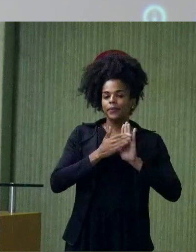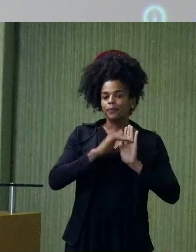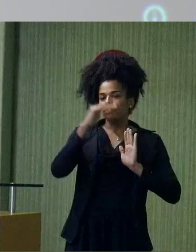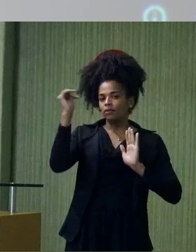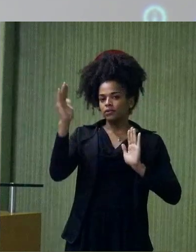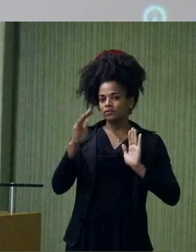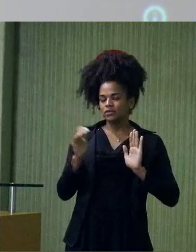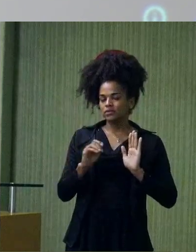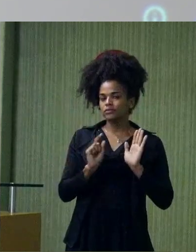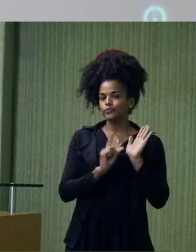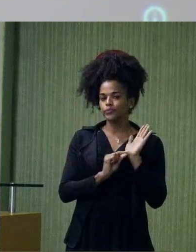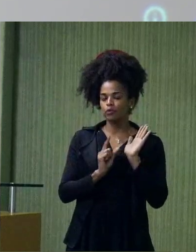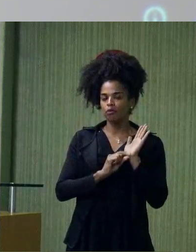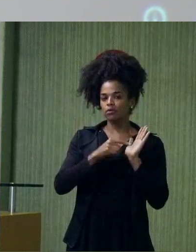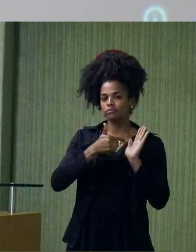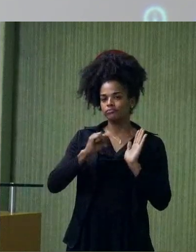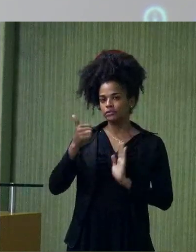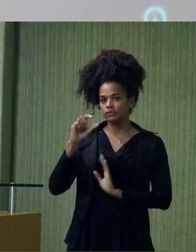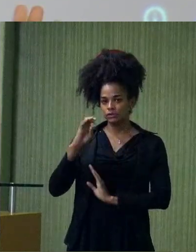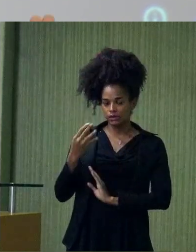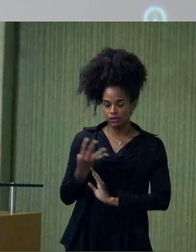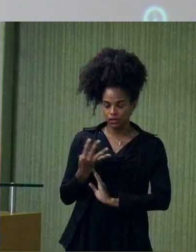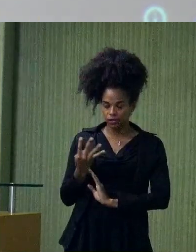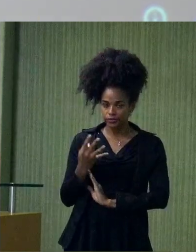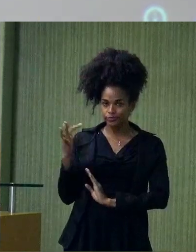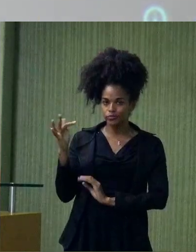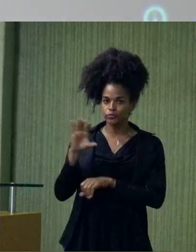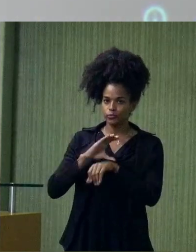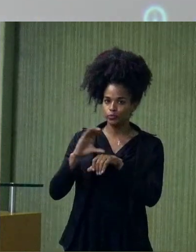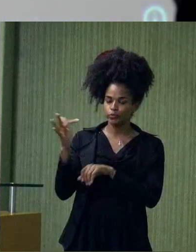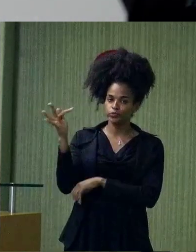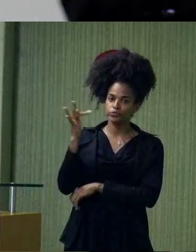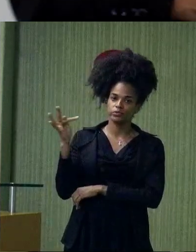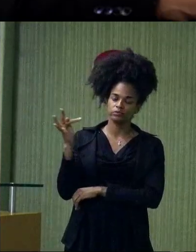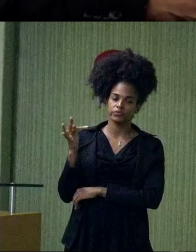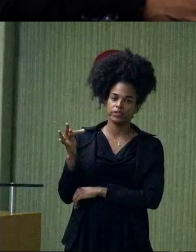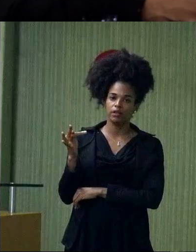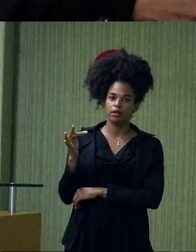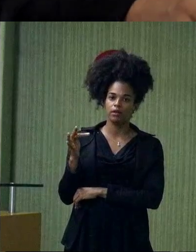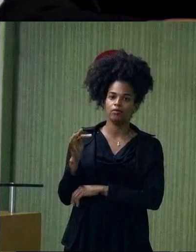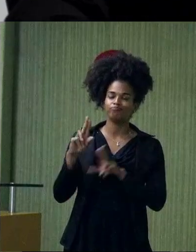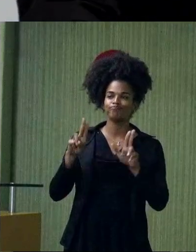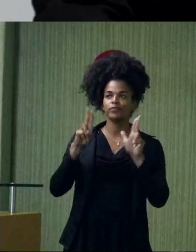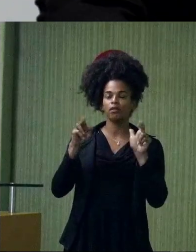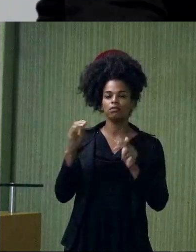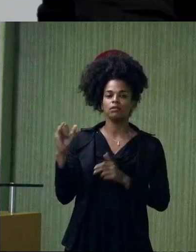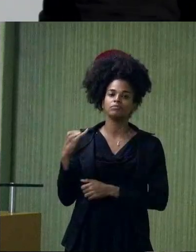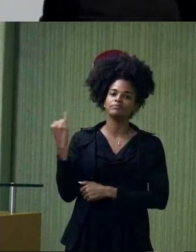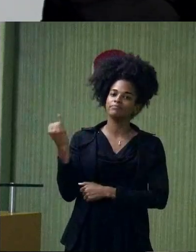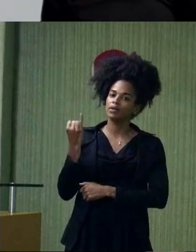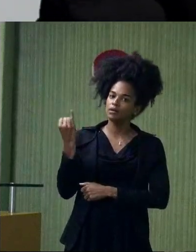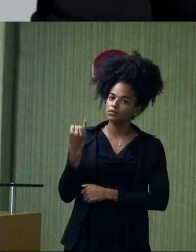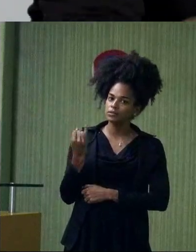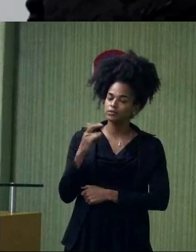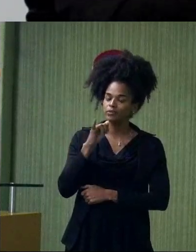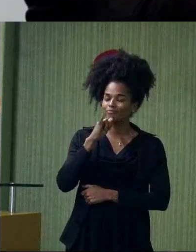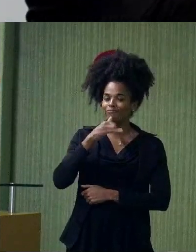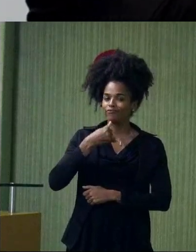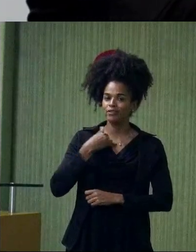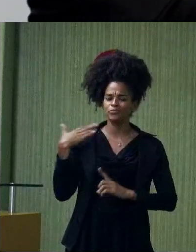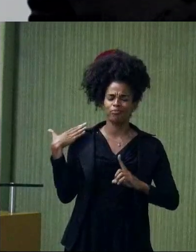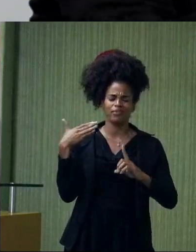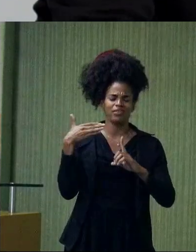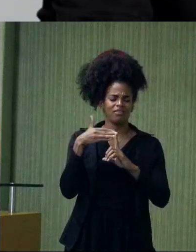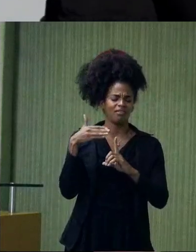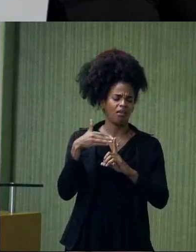214 da Constituição Federal um assunto extremamente importante né infelizmente as metas né aí acho que Salomão vai